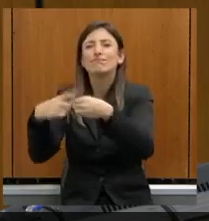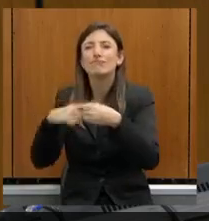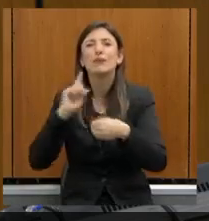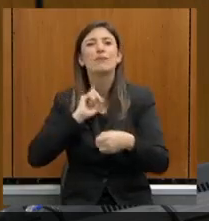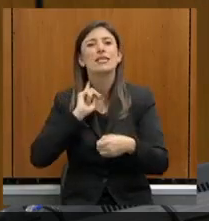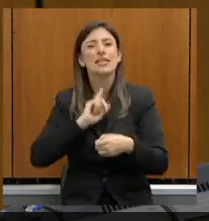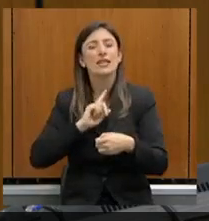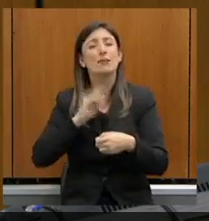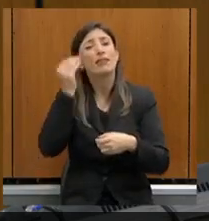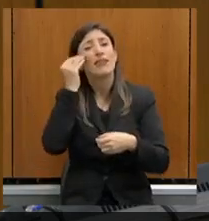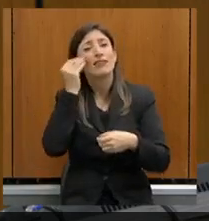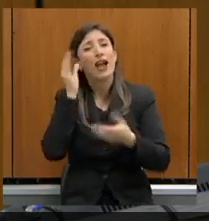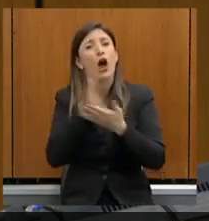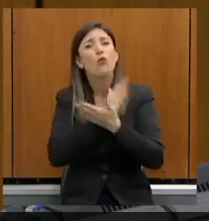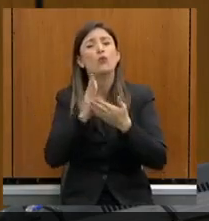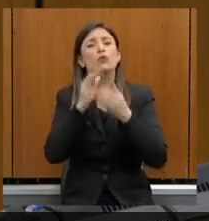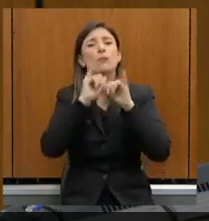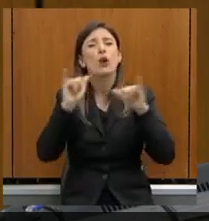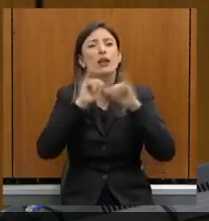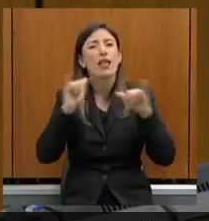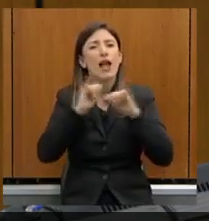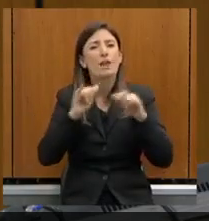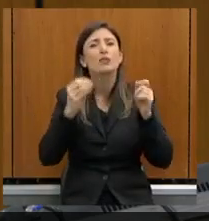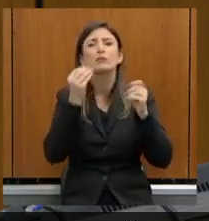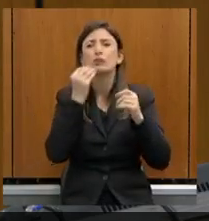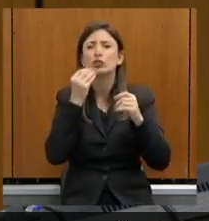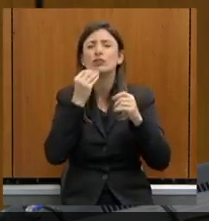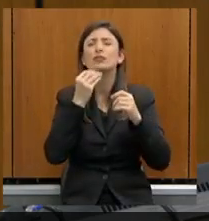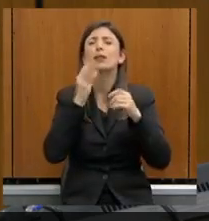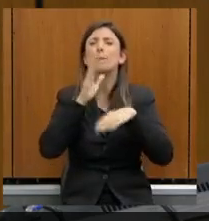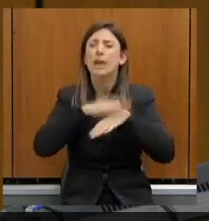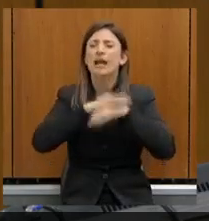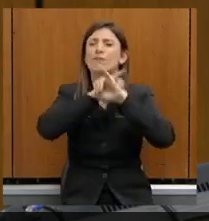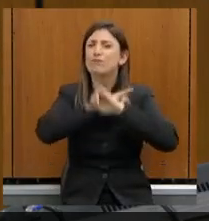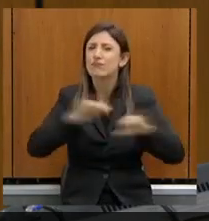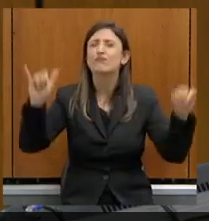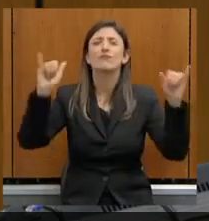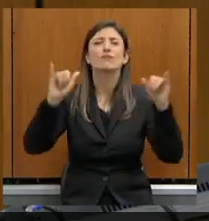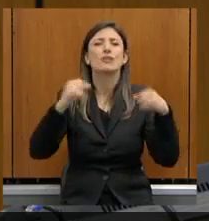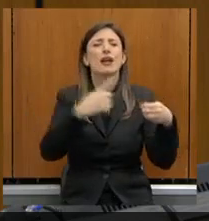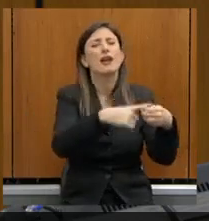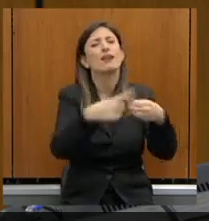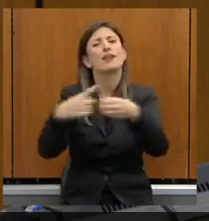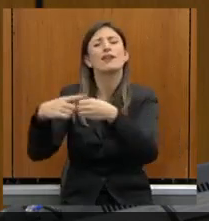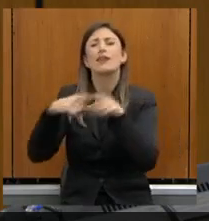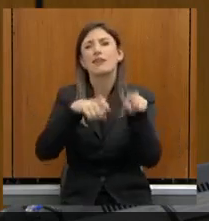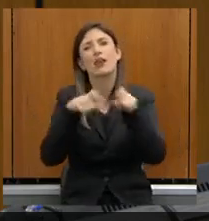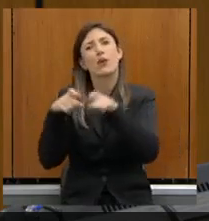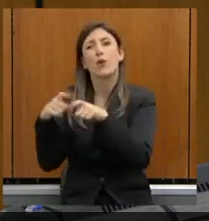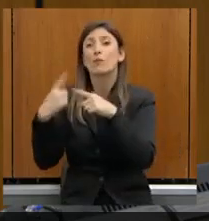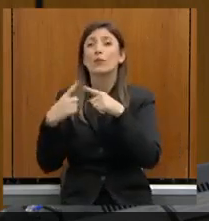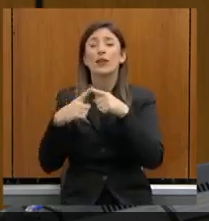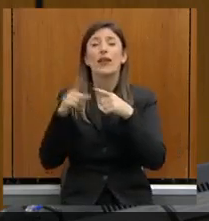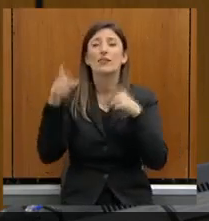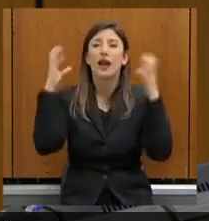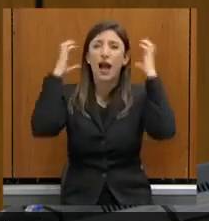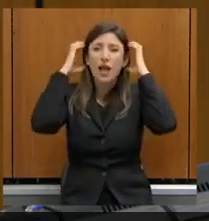programas que pudessem já ser até direcionados para o interior, já que a Rádio em Confidência